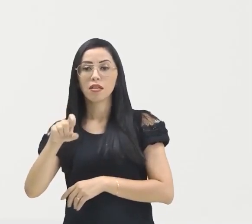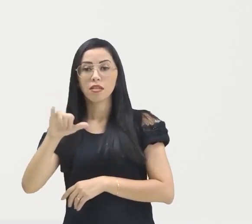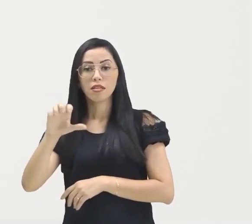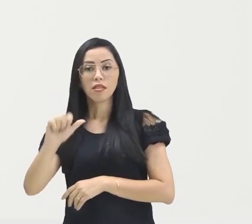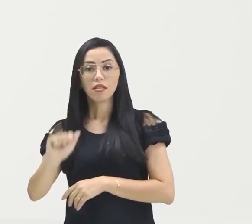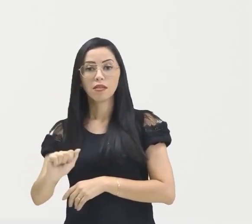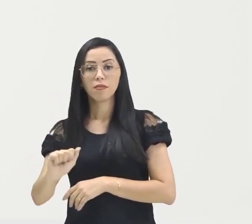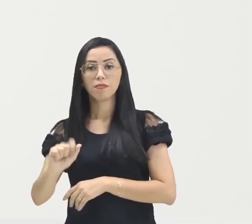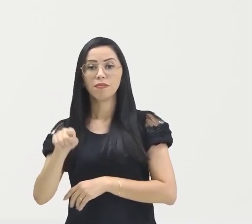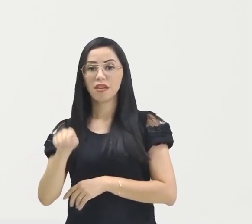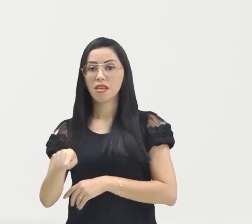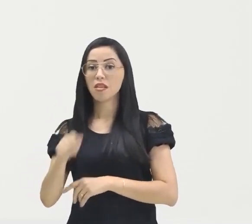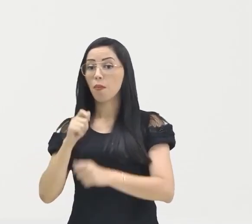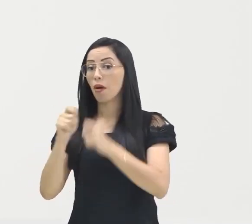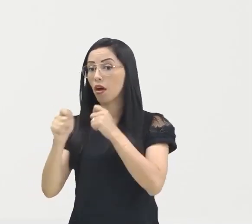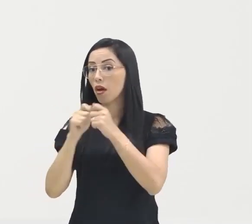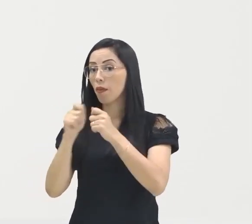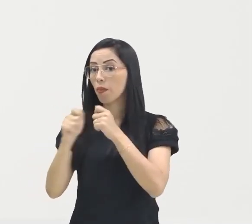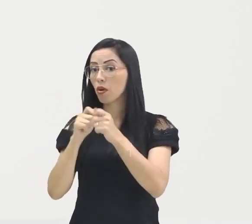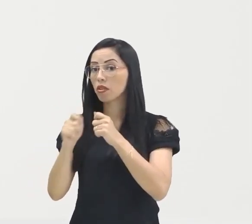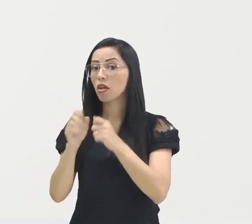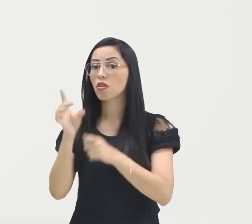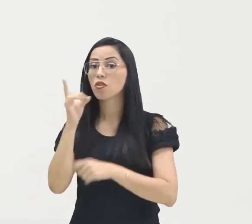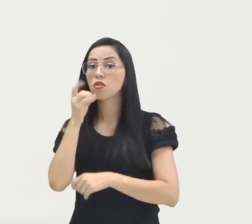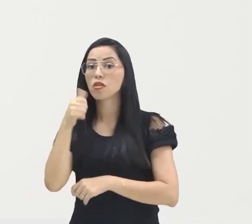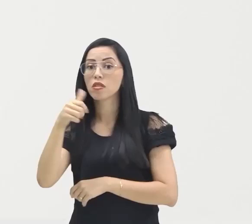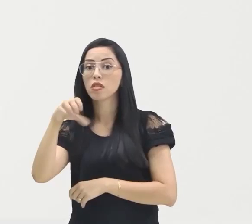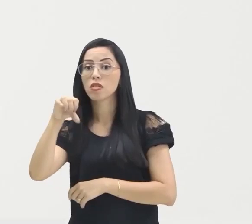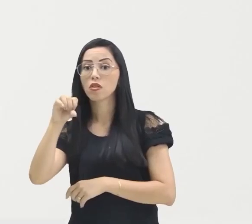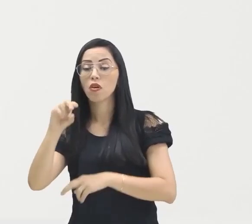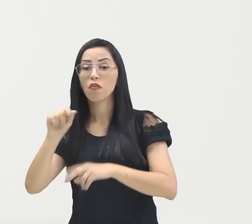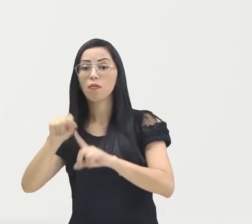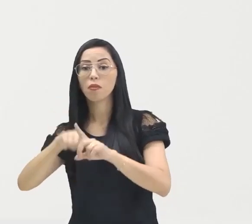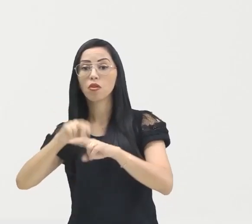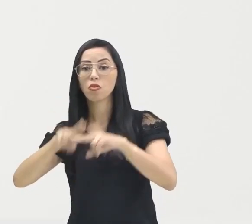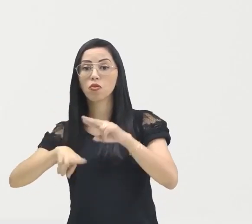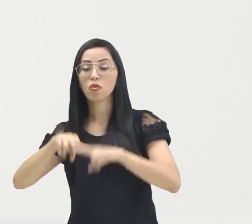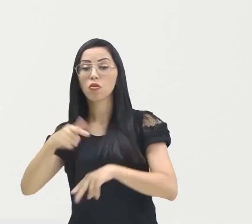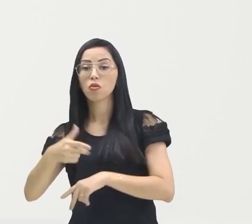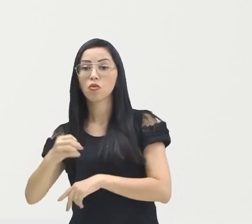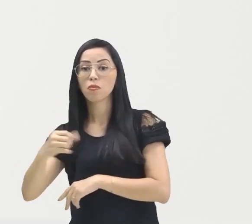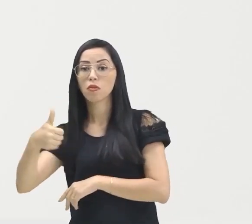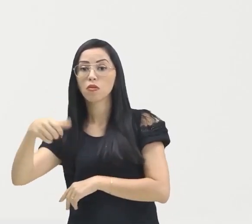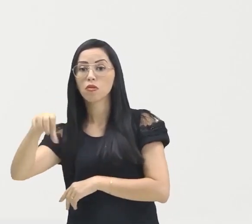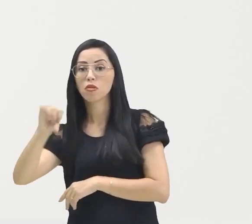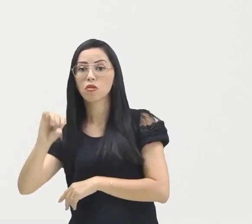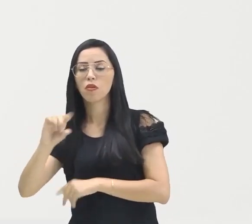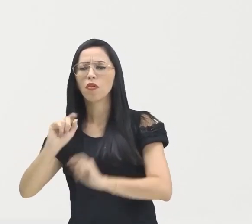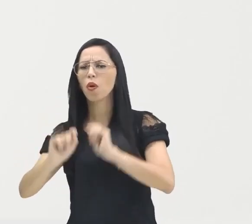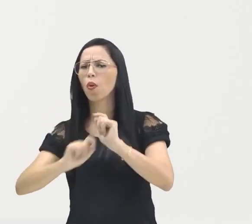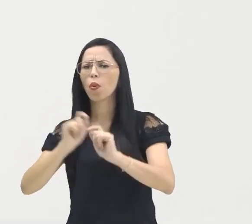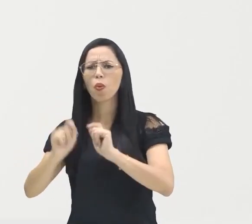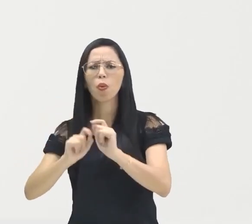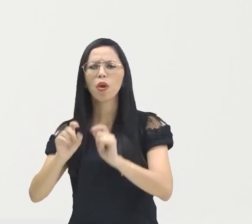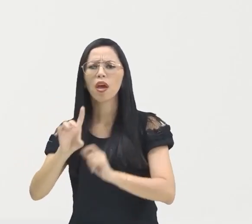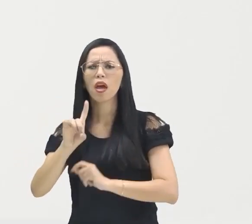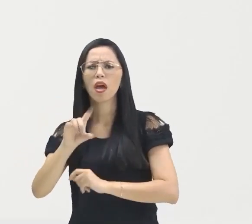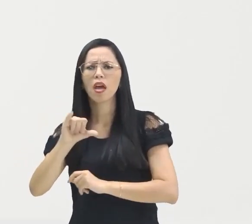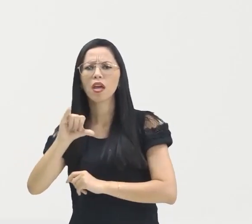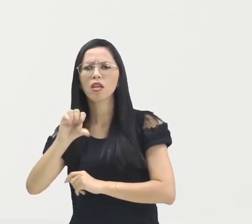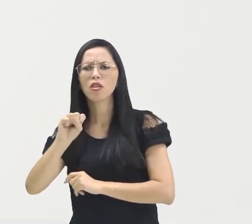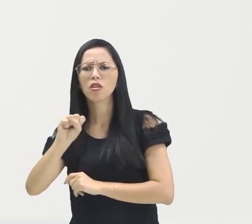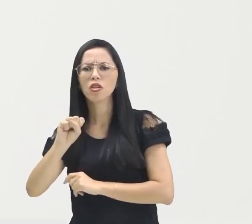Essa é uma reportagem, 19 de junho de 2019. O que é dislexia? Por